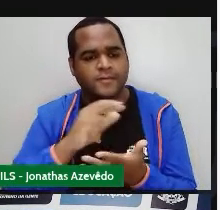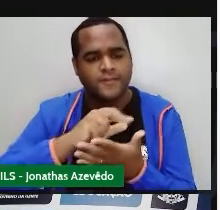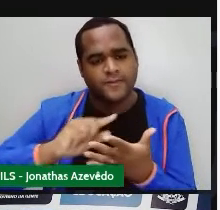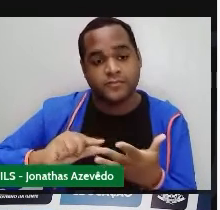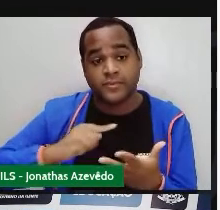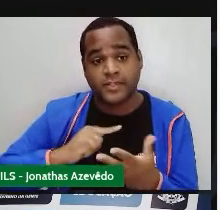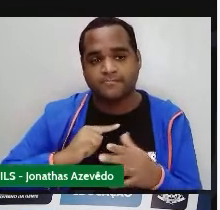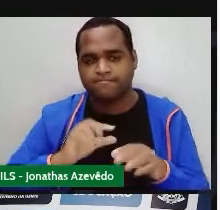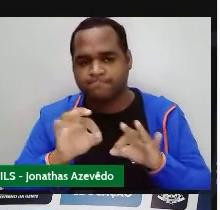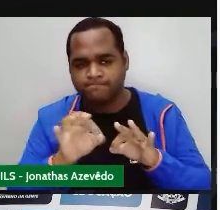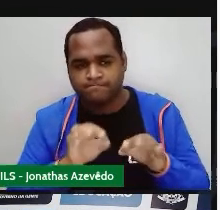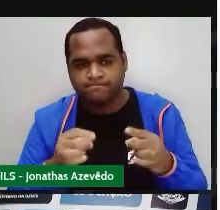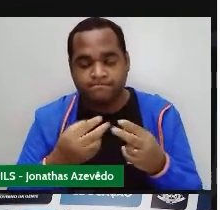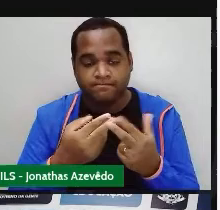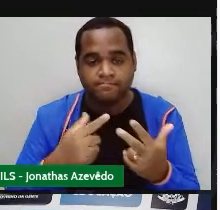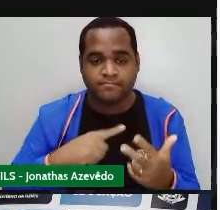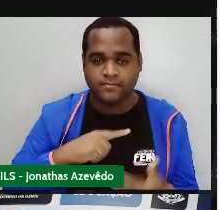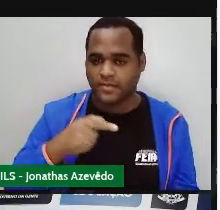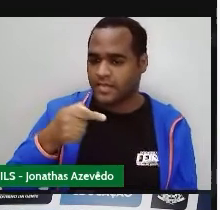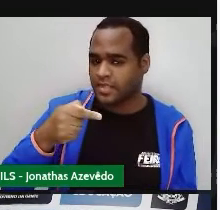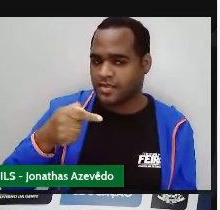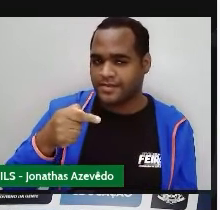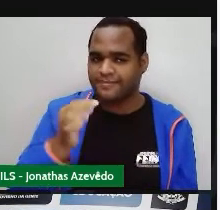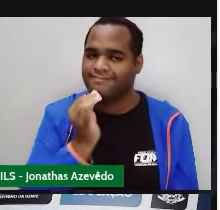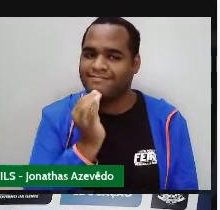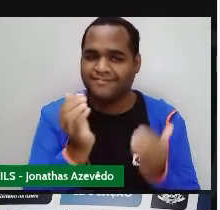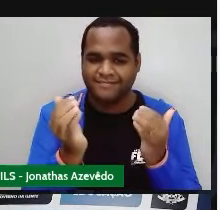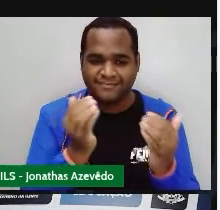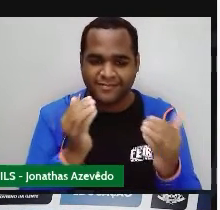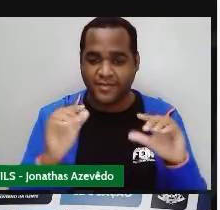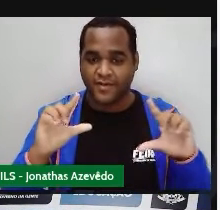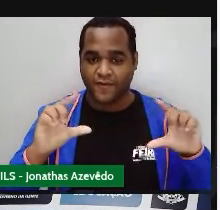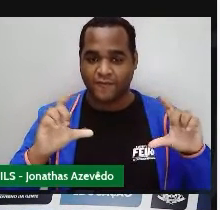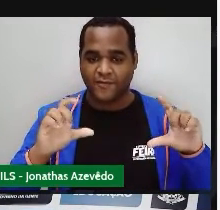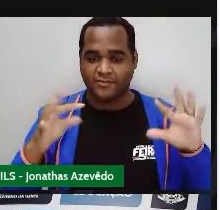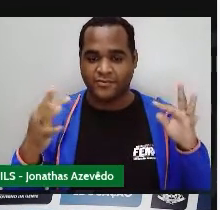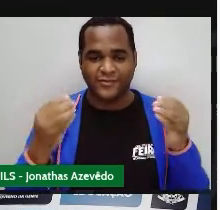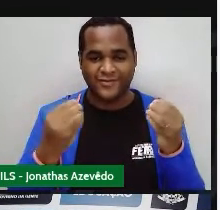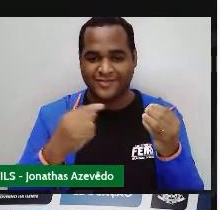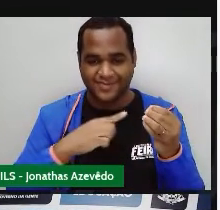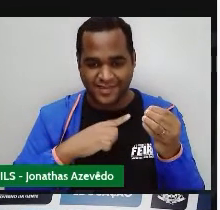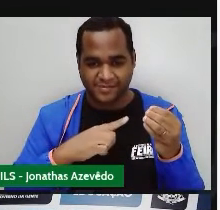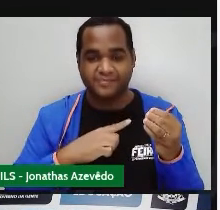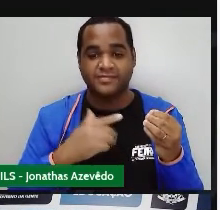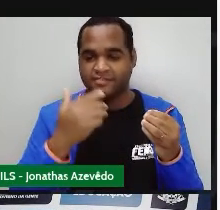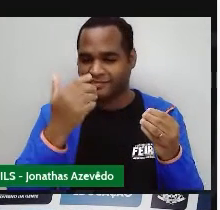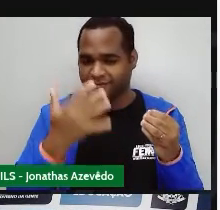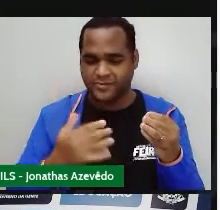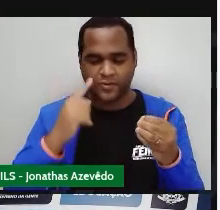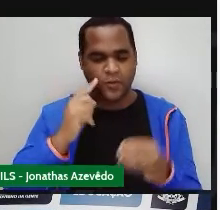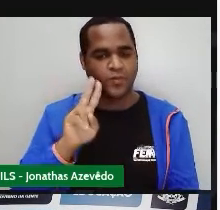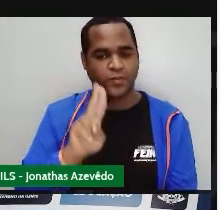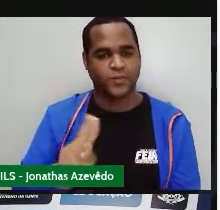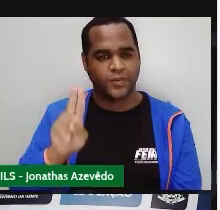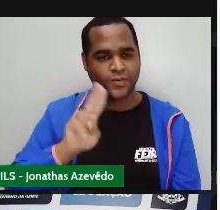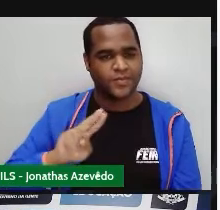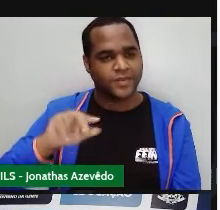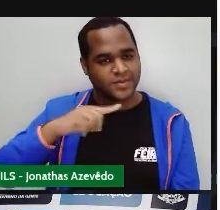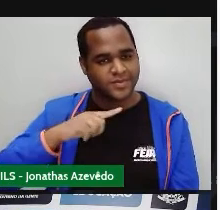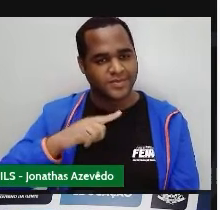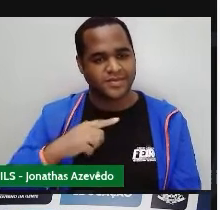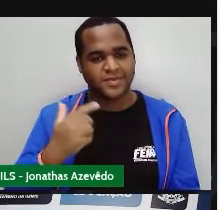aí 17 representações sete figuras no total e que foram utilizados um total